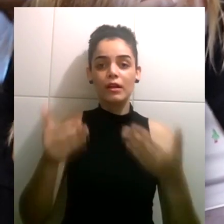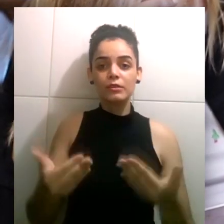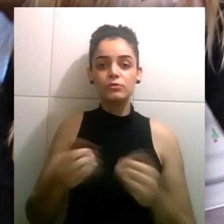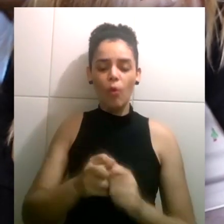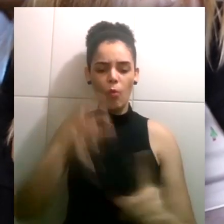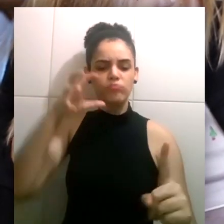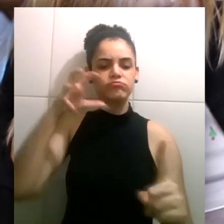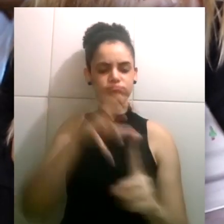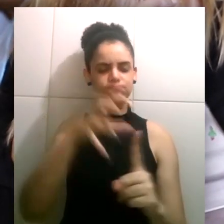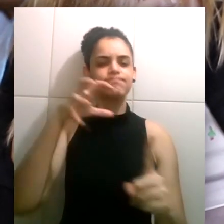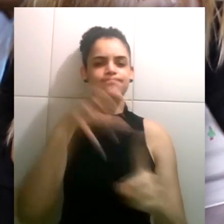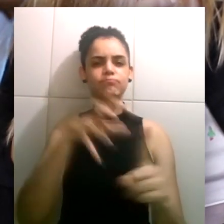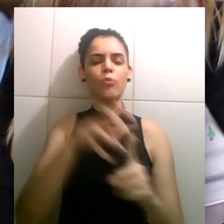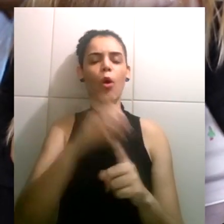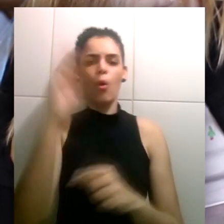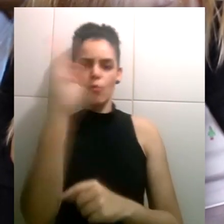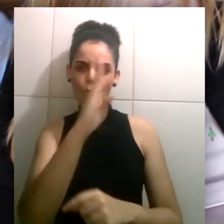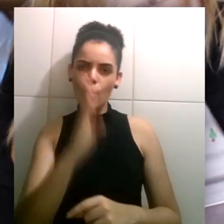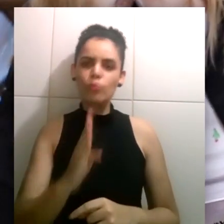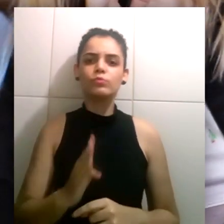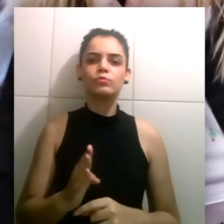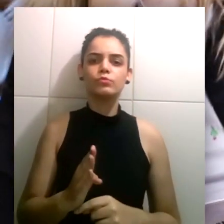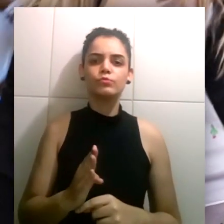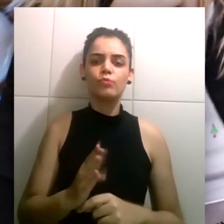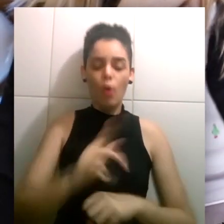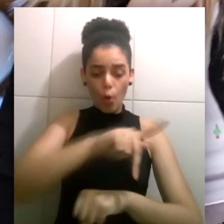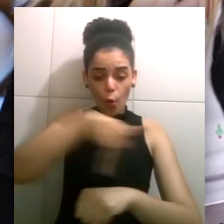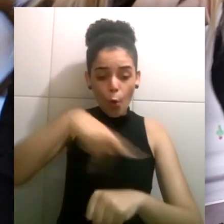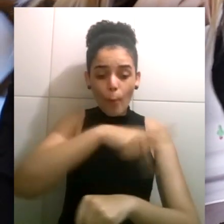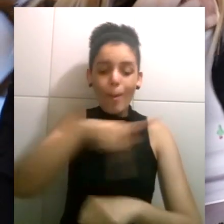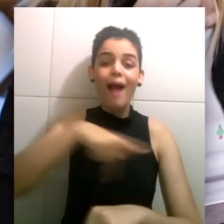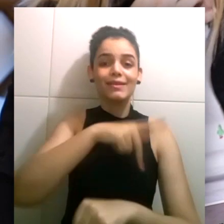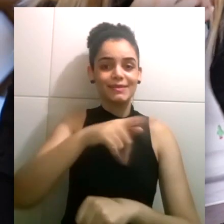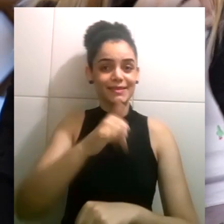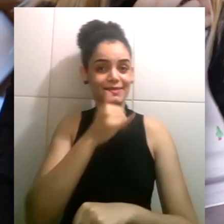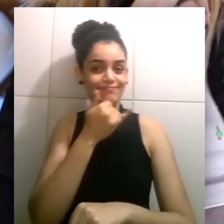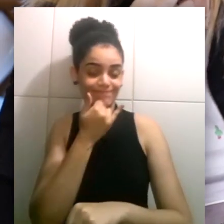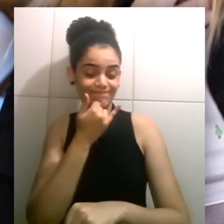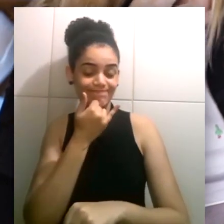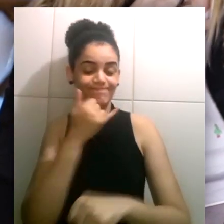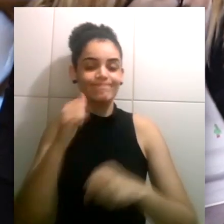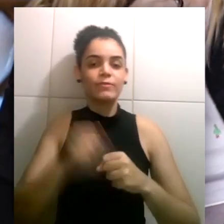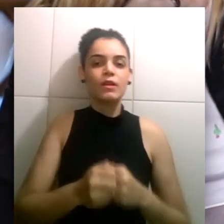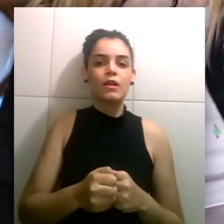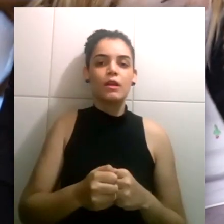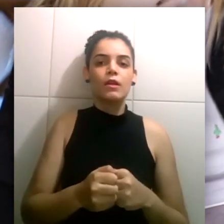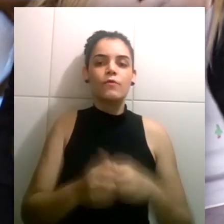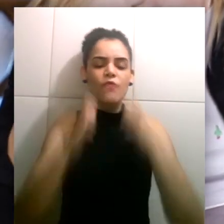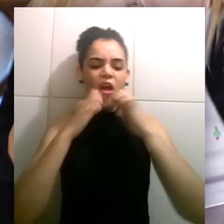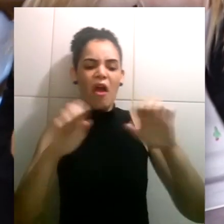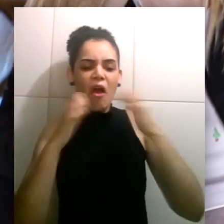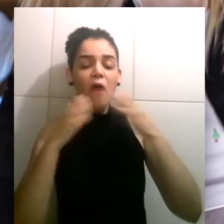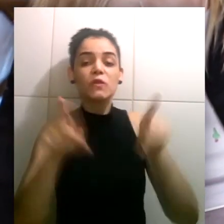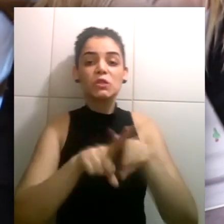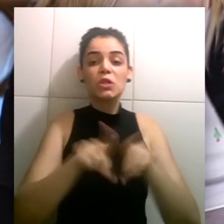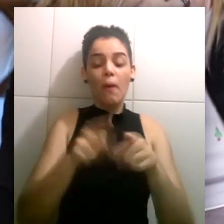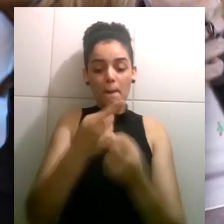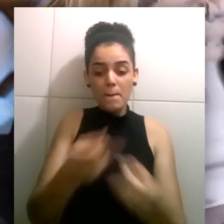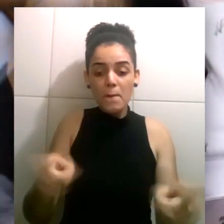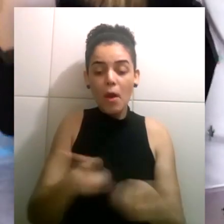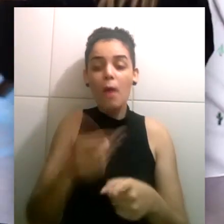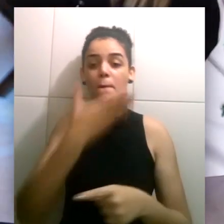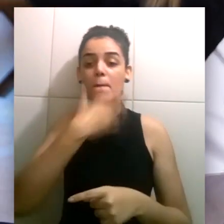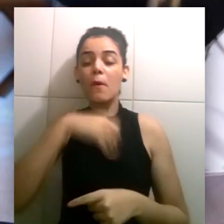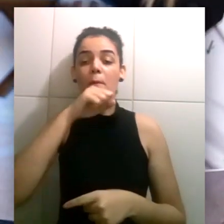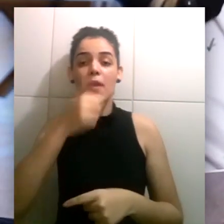E influenciou muito, assim, o país em termos de evangelismo e música, né? Eles levavam